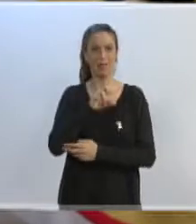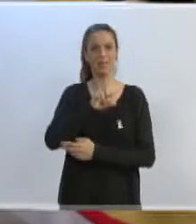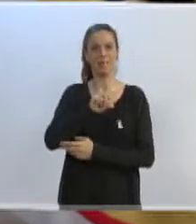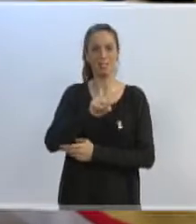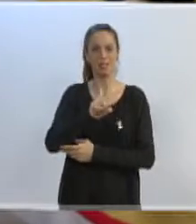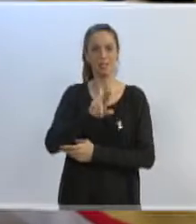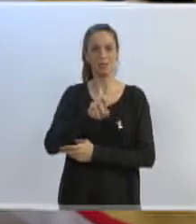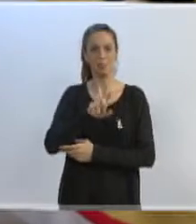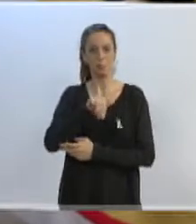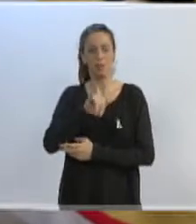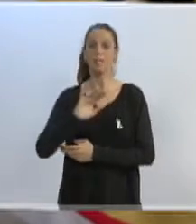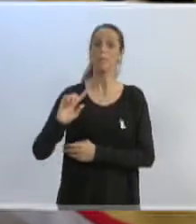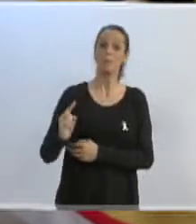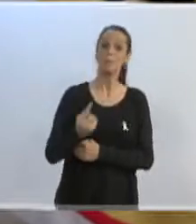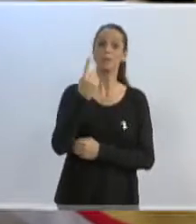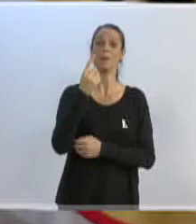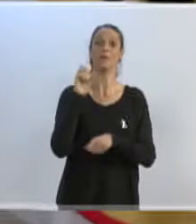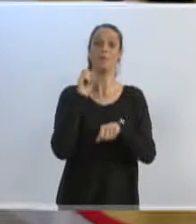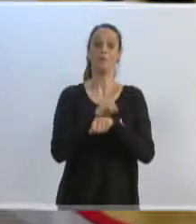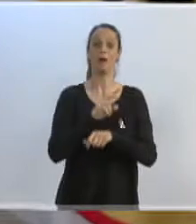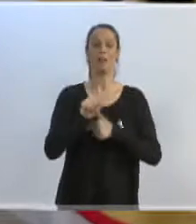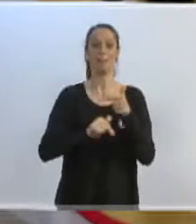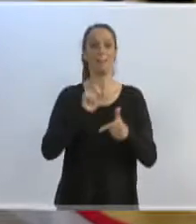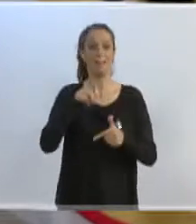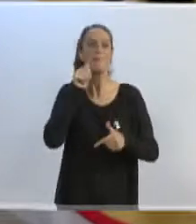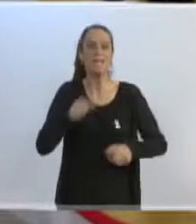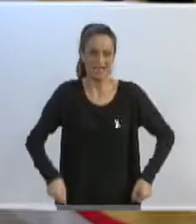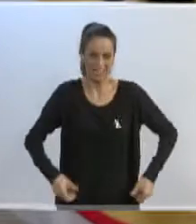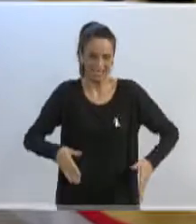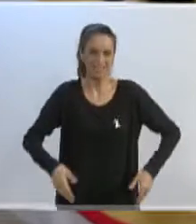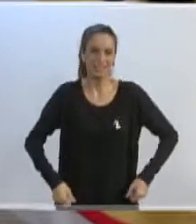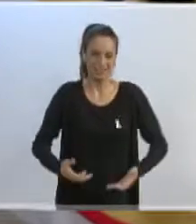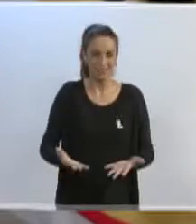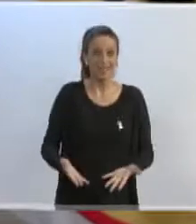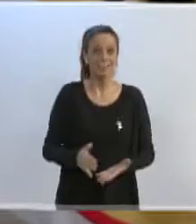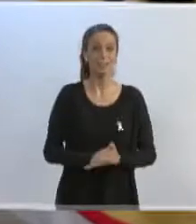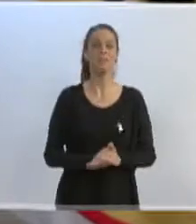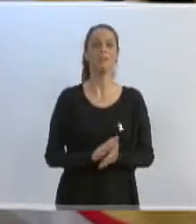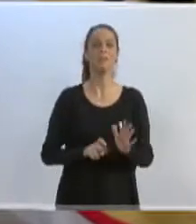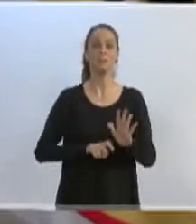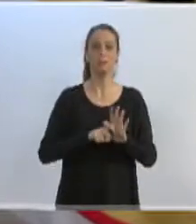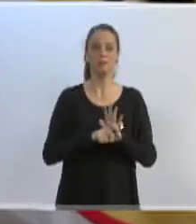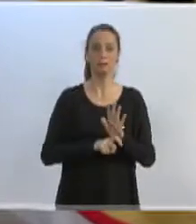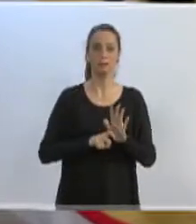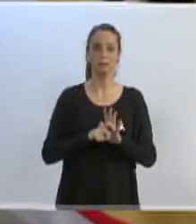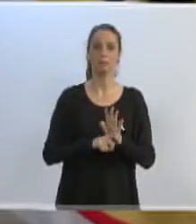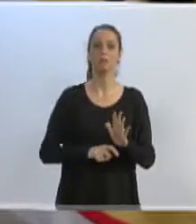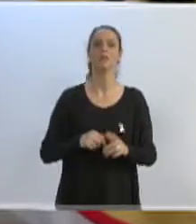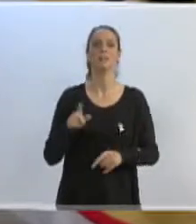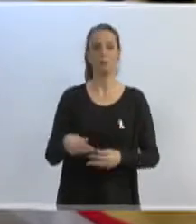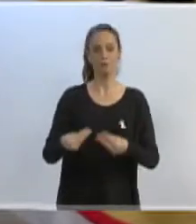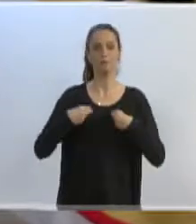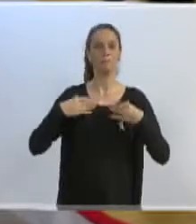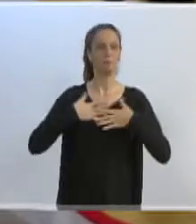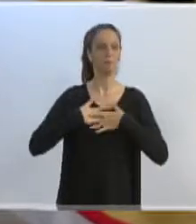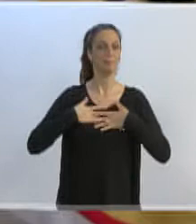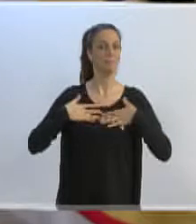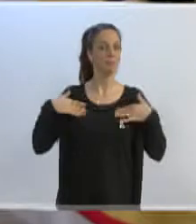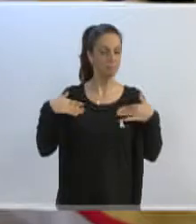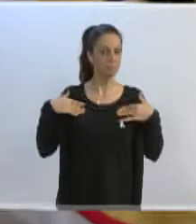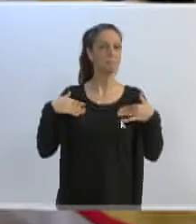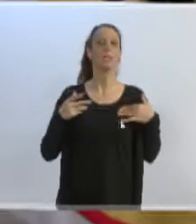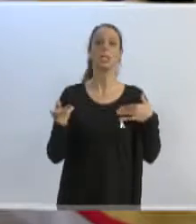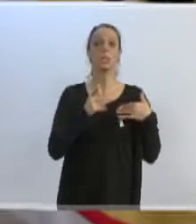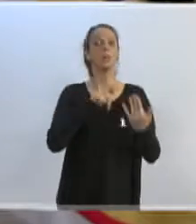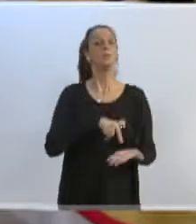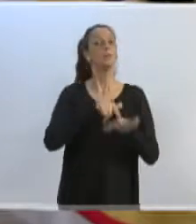primeiro emprego como a Fernanda, cadeirante, é um orgulho para mim. E essas pessoas, elas demonstram